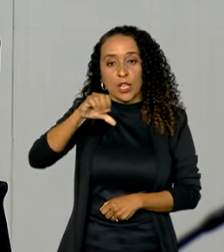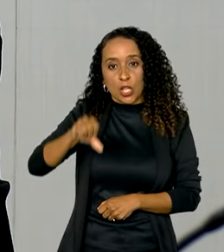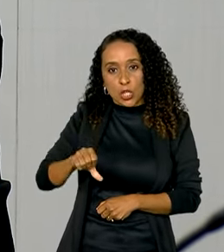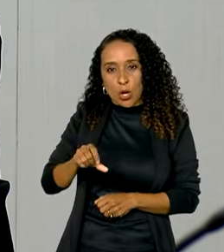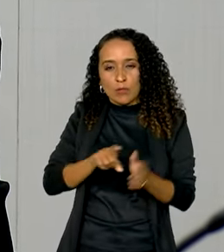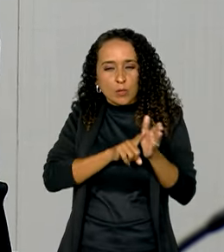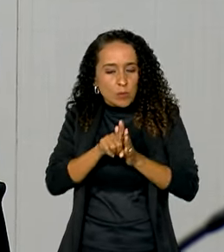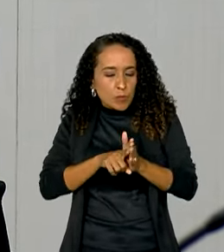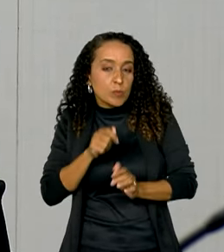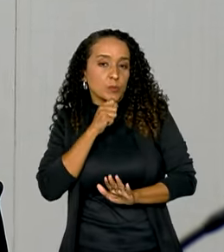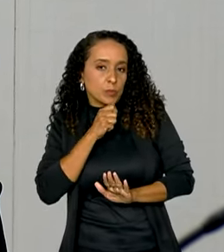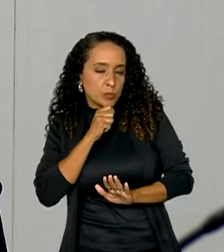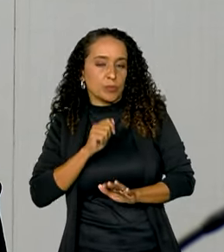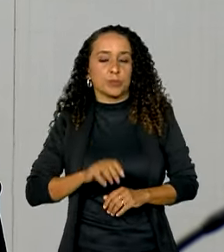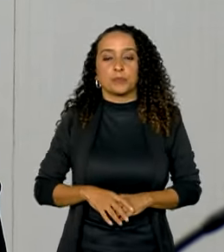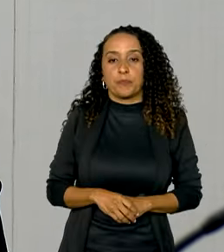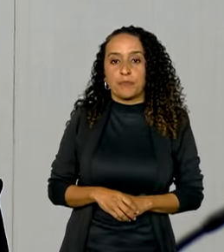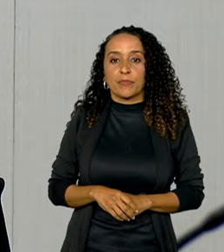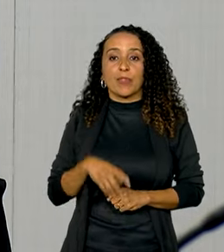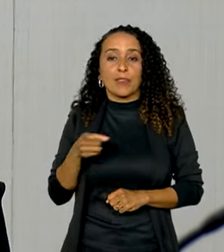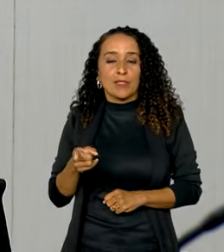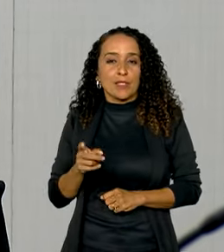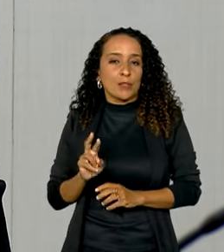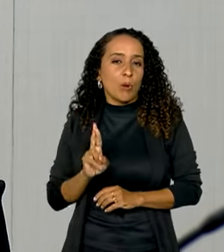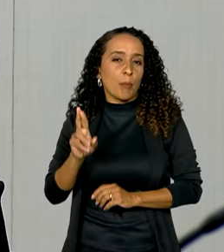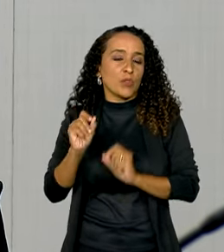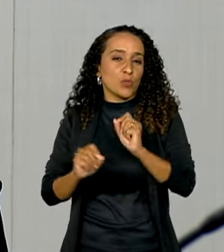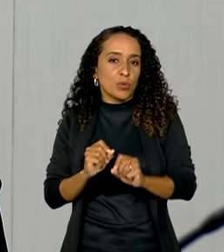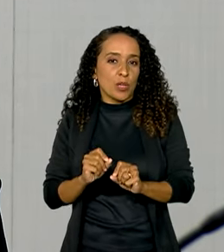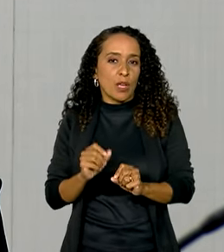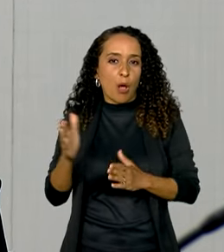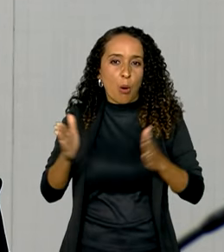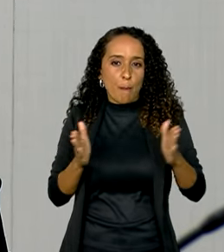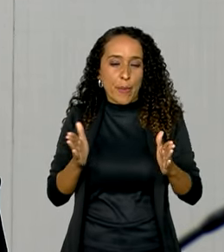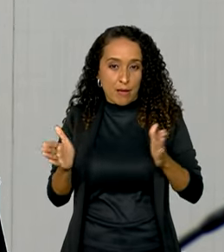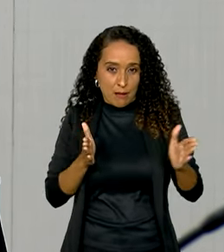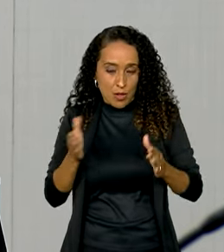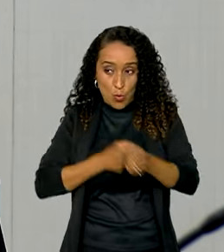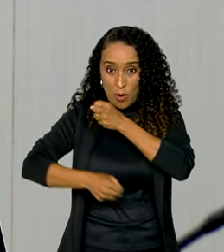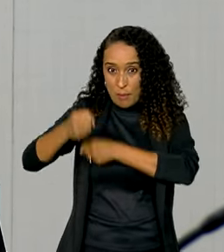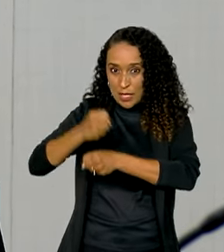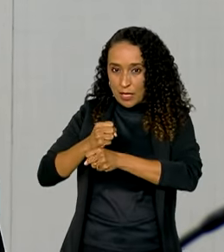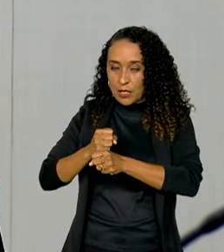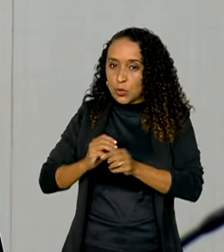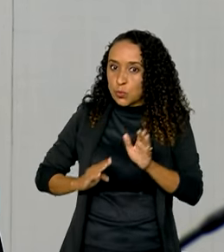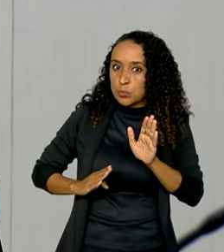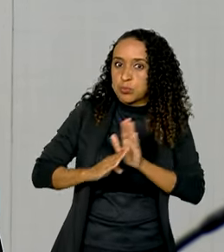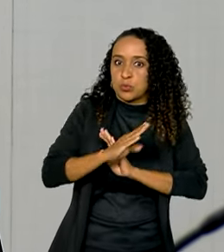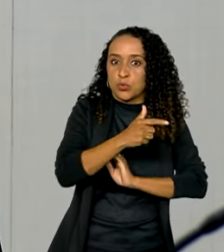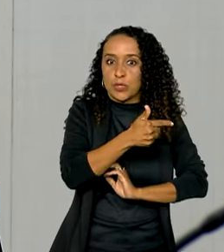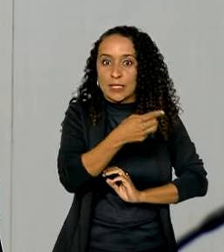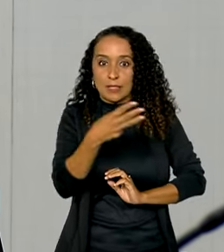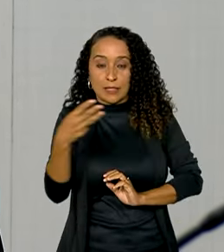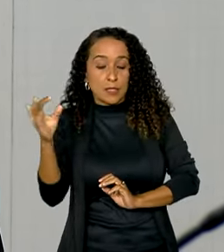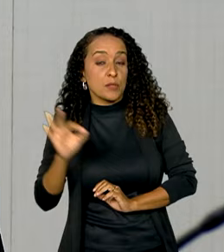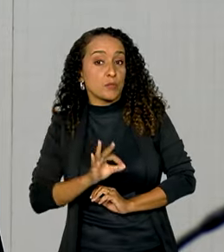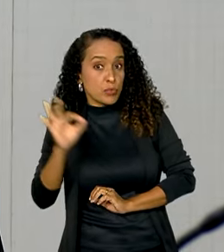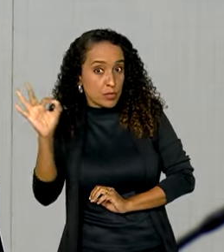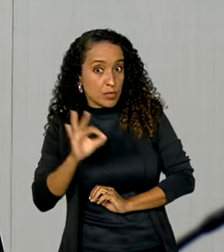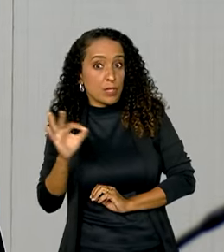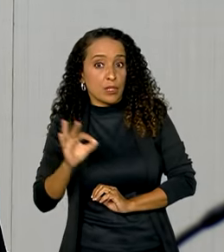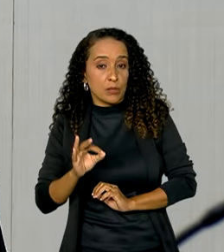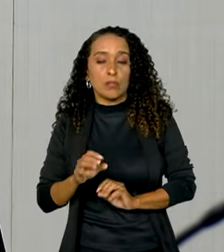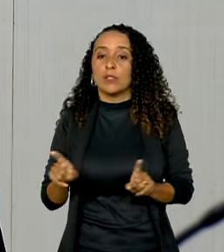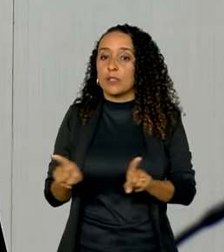estão em investigação. Isso representa para a gente, comparado ao mesmo período do ano passado, um aumento de 233%